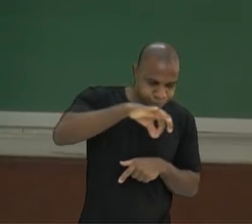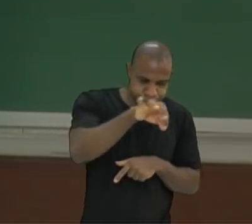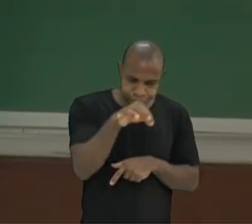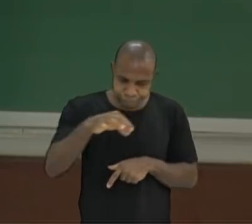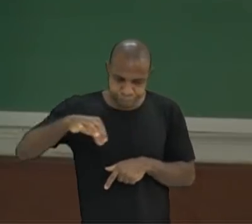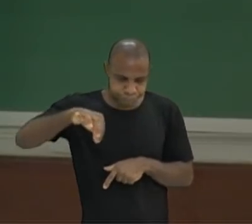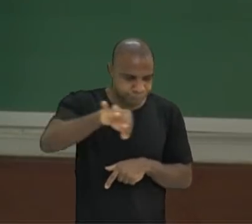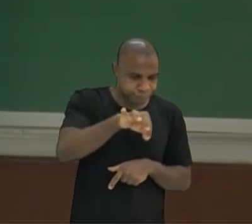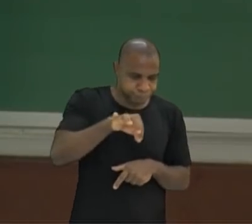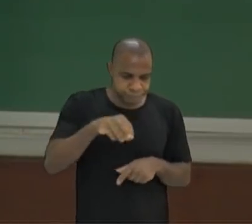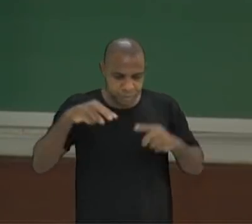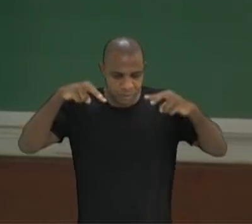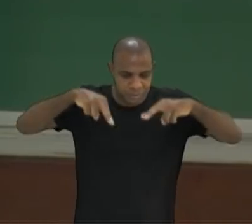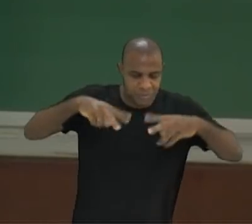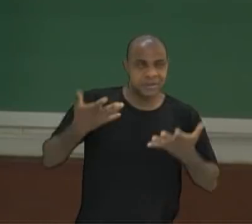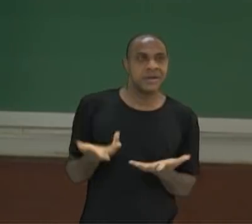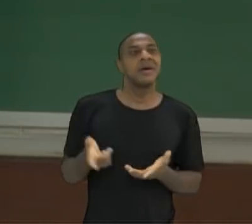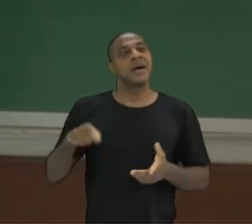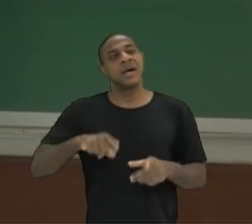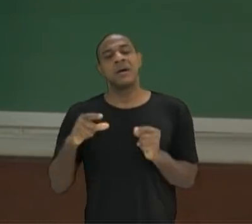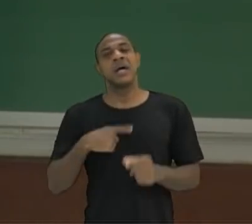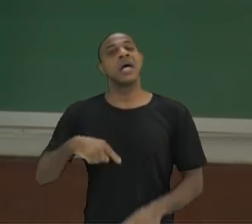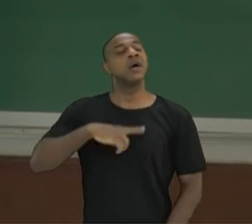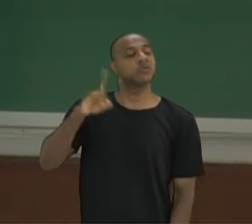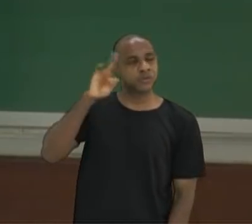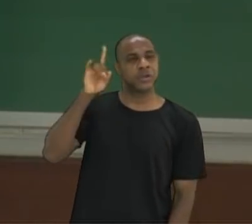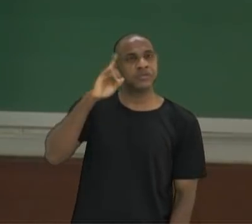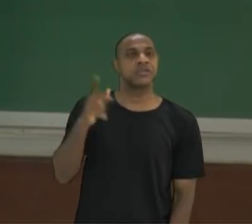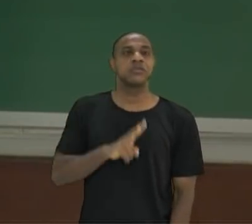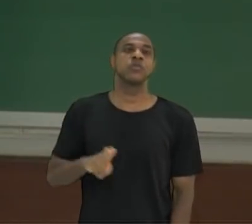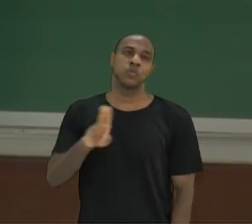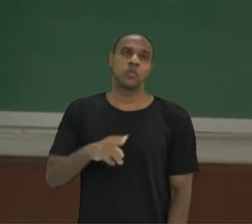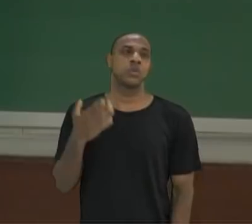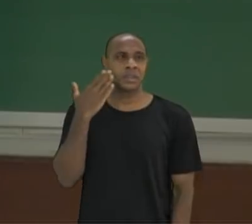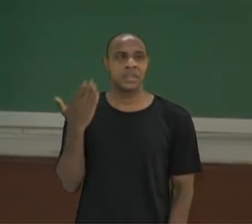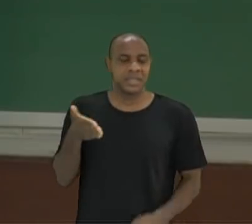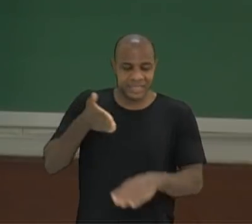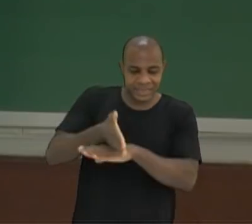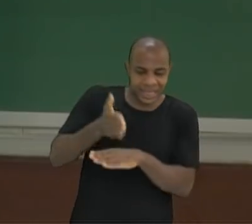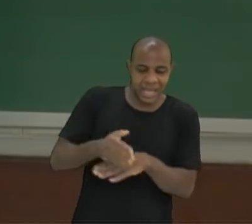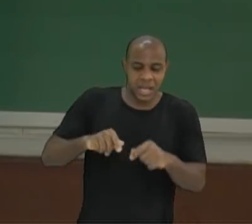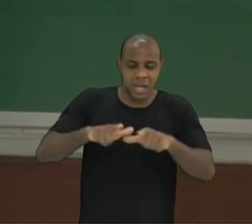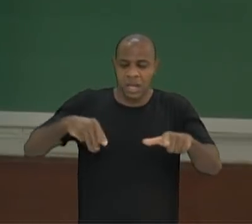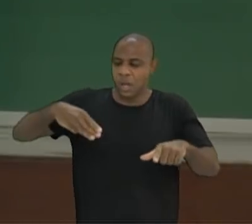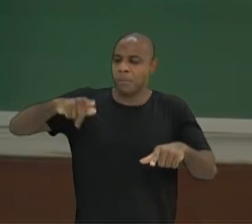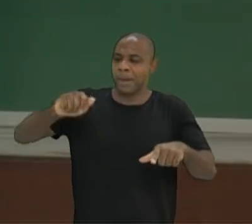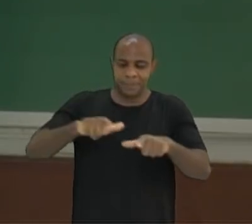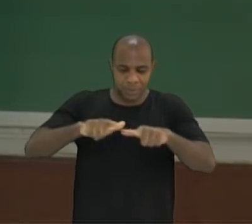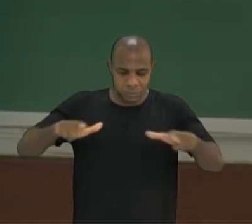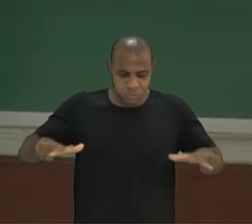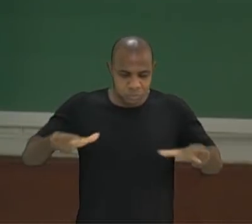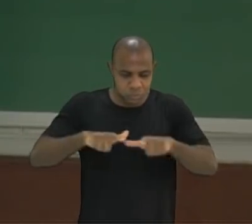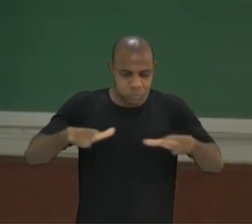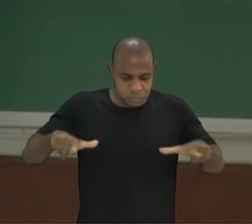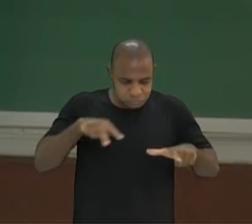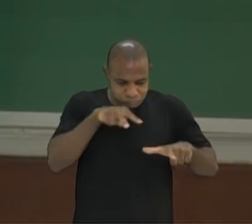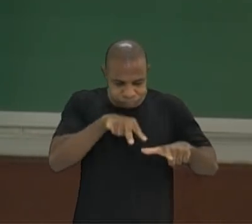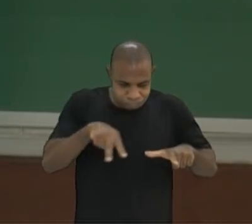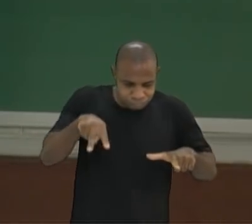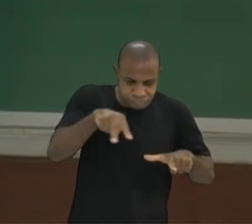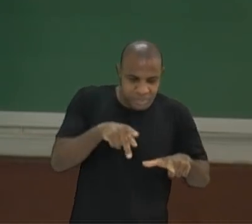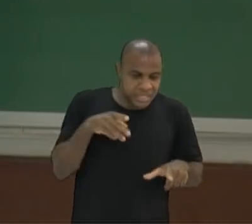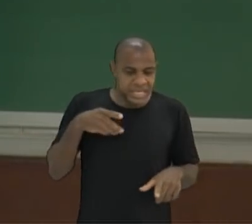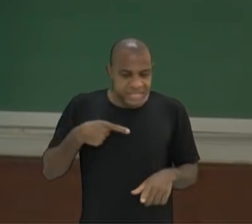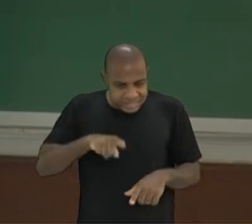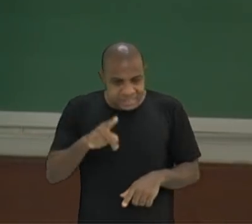sensoriamento remoto. Então, faz parte do nosso dia a dia. Pegar o mapa, acessar, observar a tela do celular, ir até